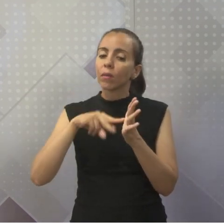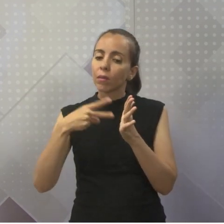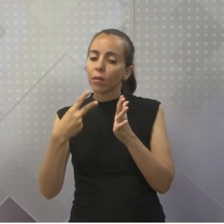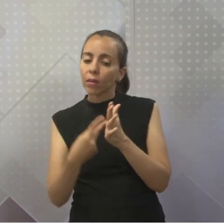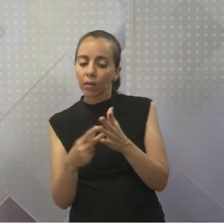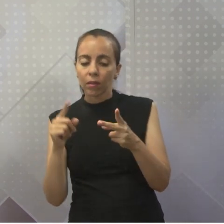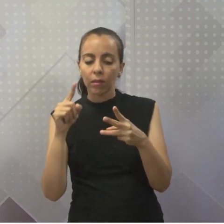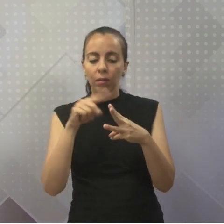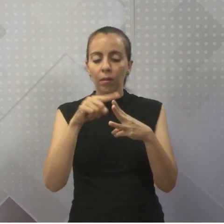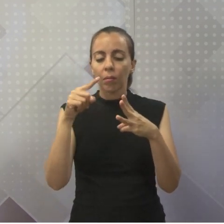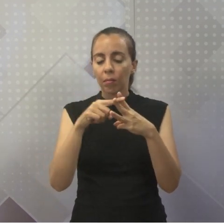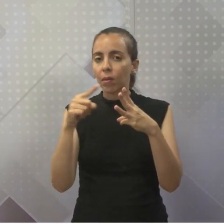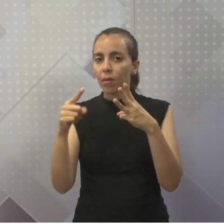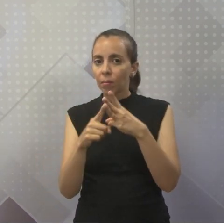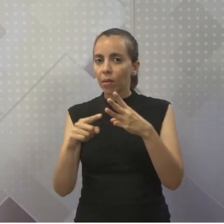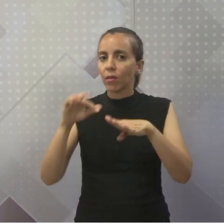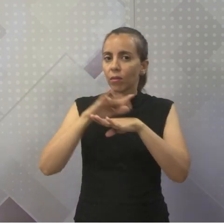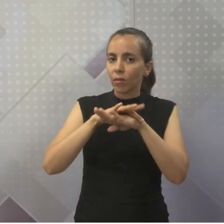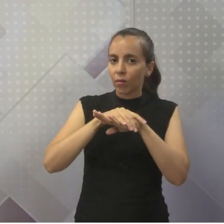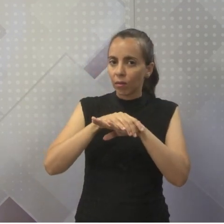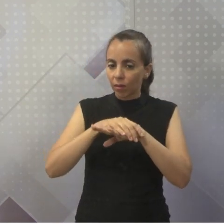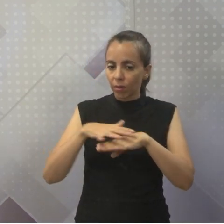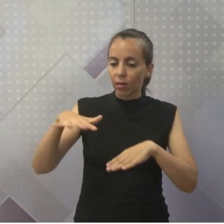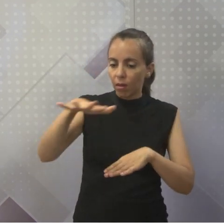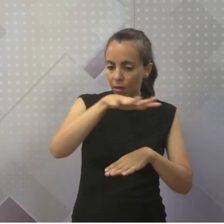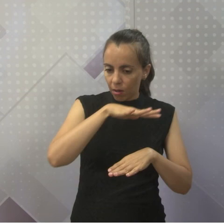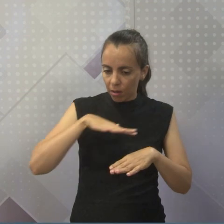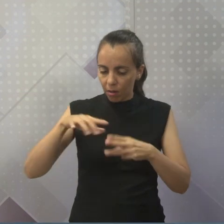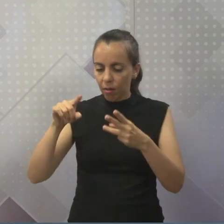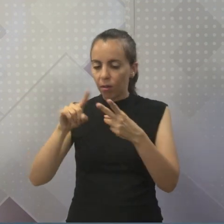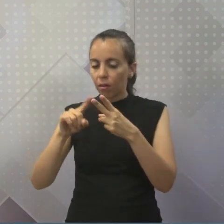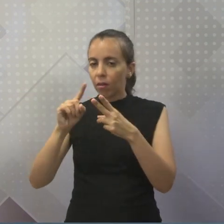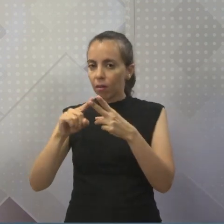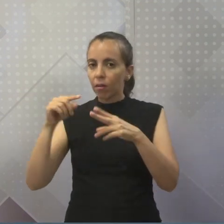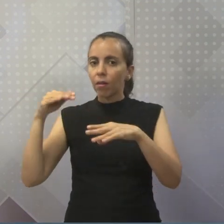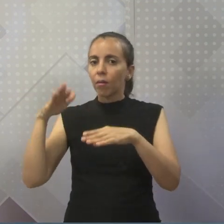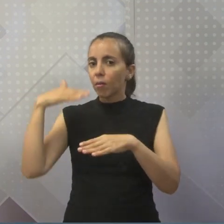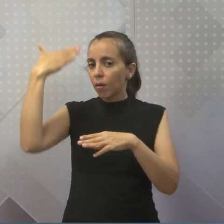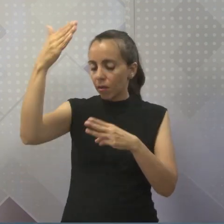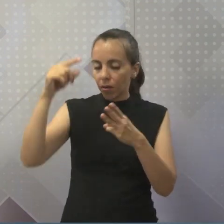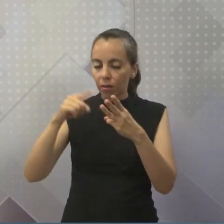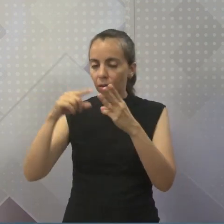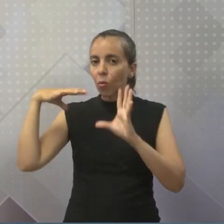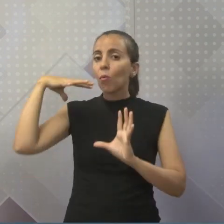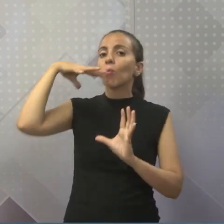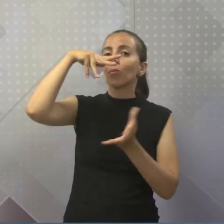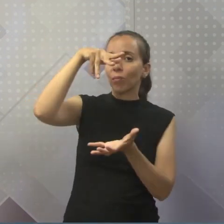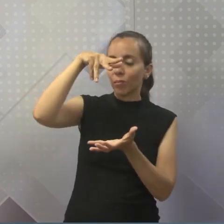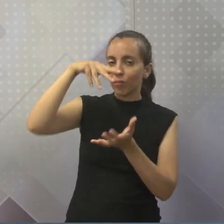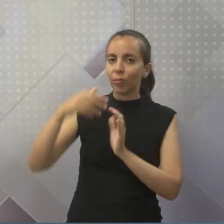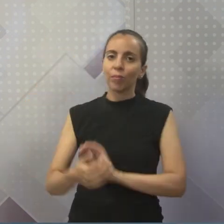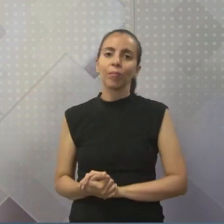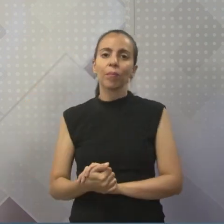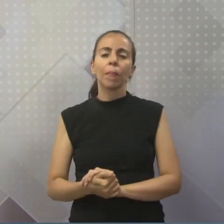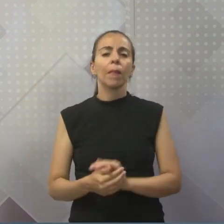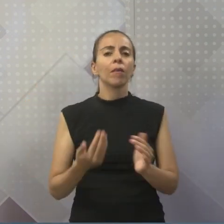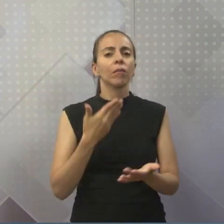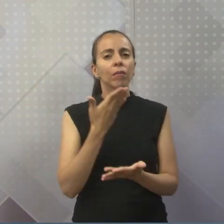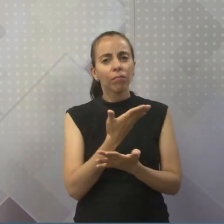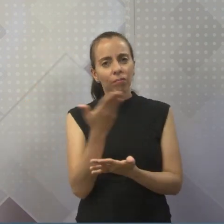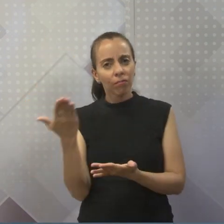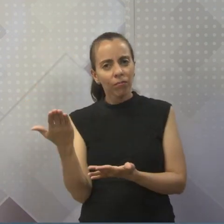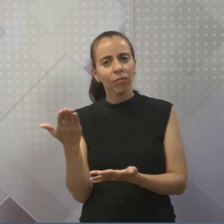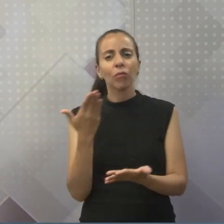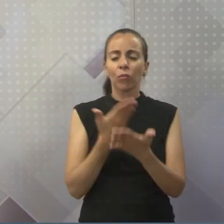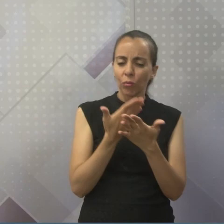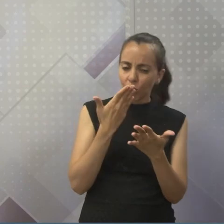endemia, epidemia e pandemia. Espero que vocês tenham gostado. Estude, faça